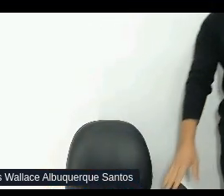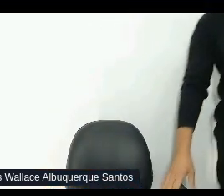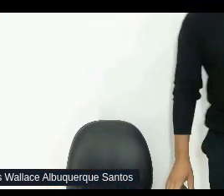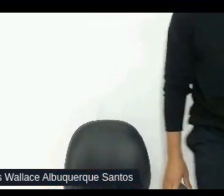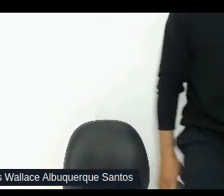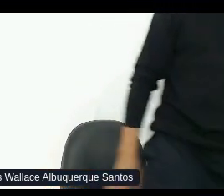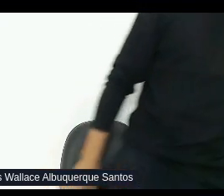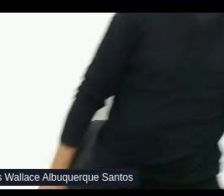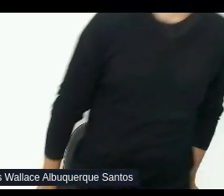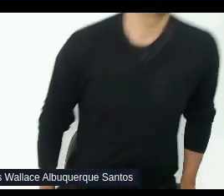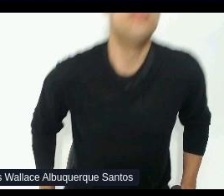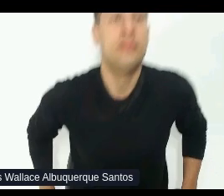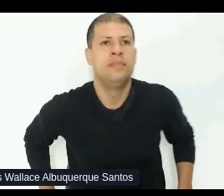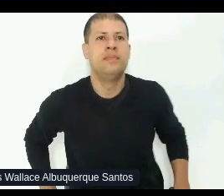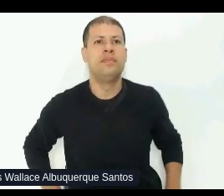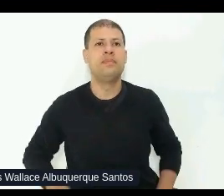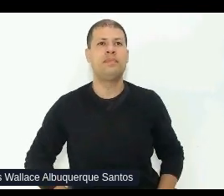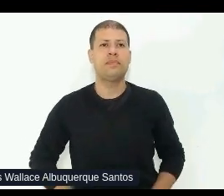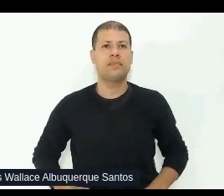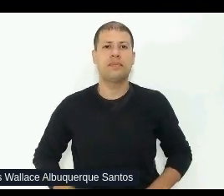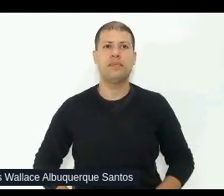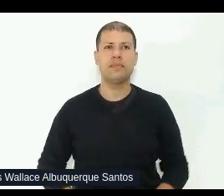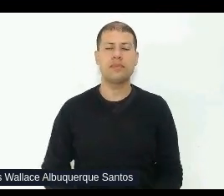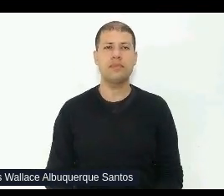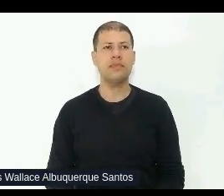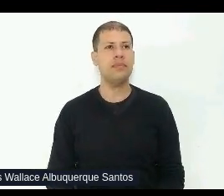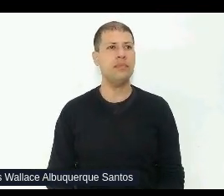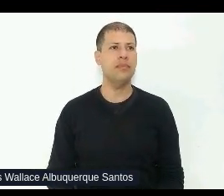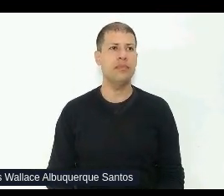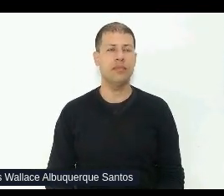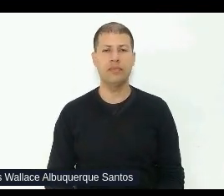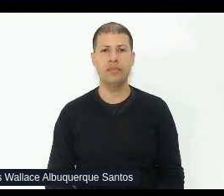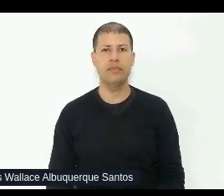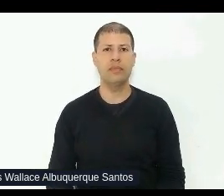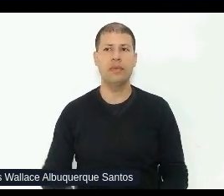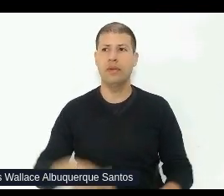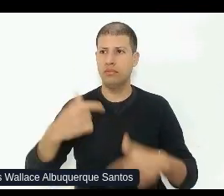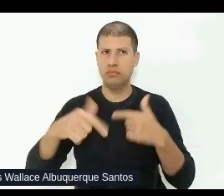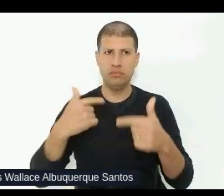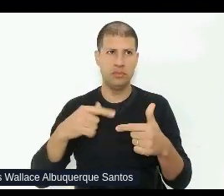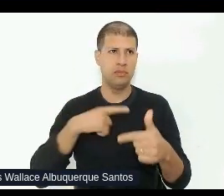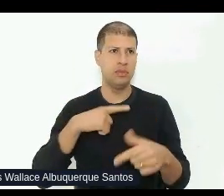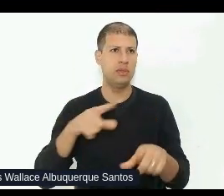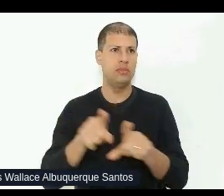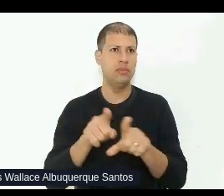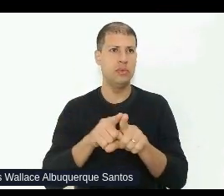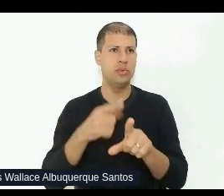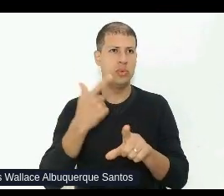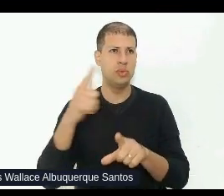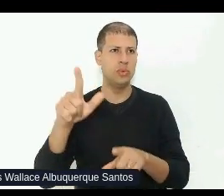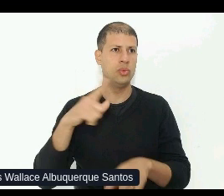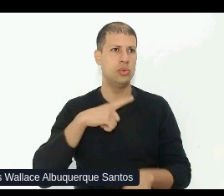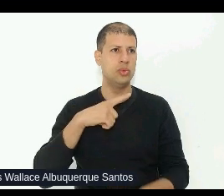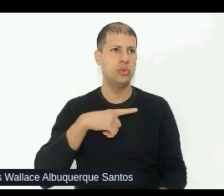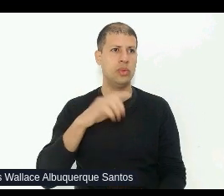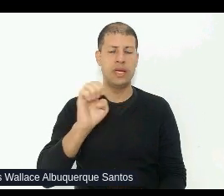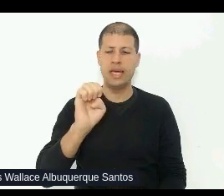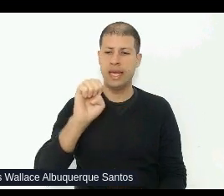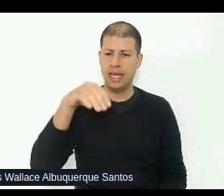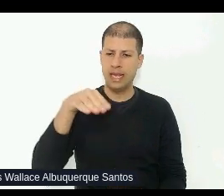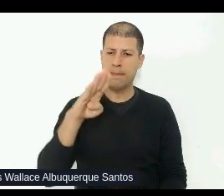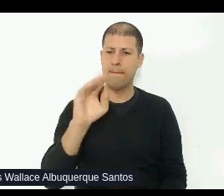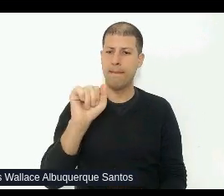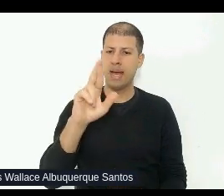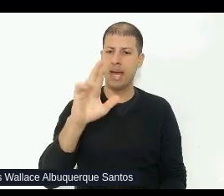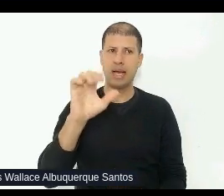ia substituir a TV grande, né? Não foi o caso. Trabalhei com embarcados, porque eu trabalhei no projeto, foi